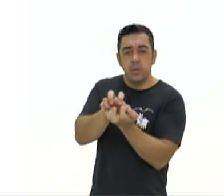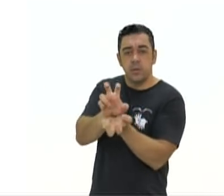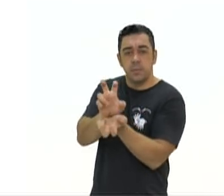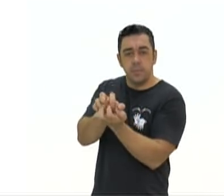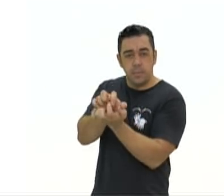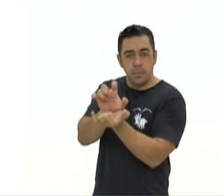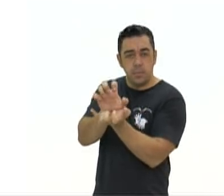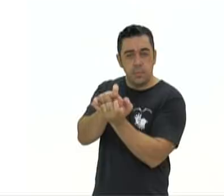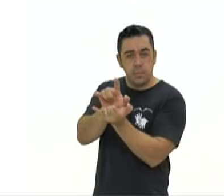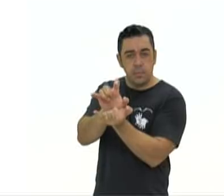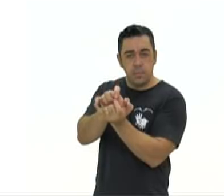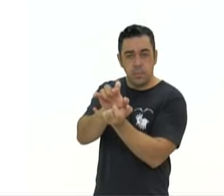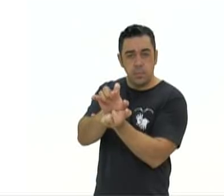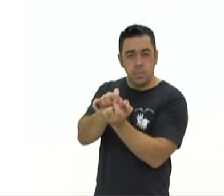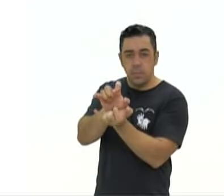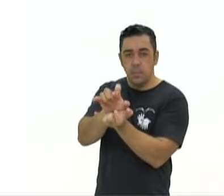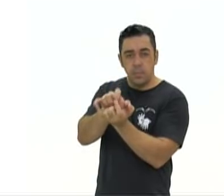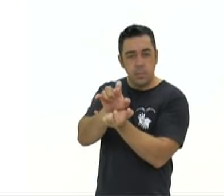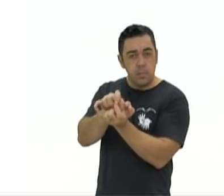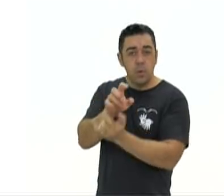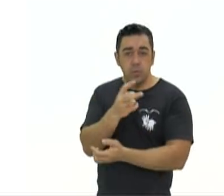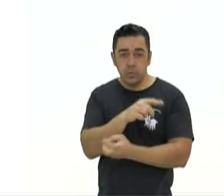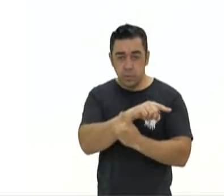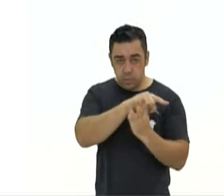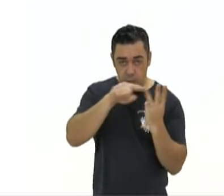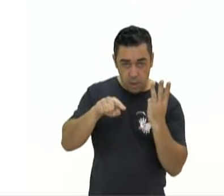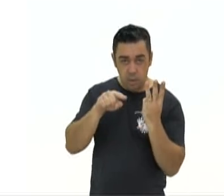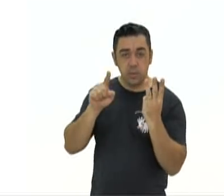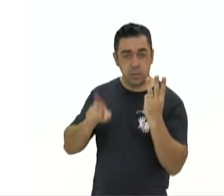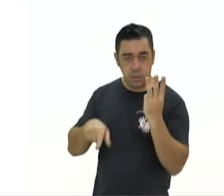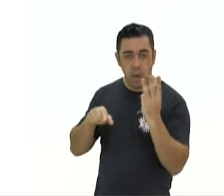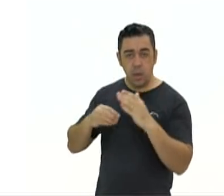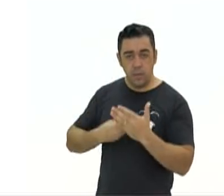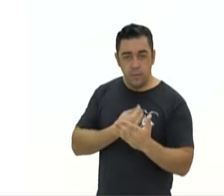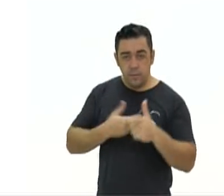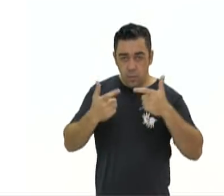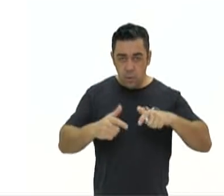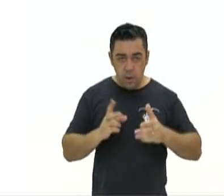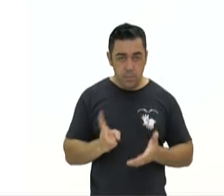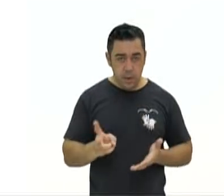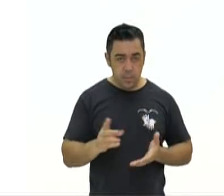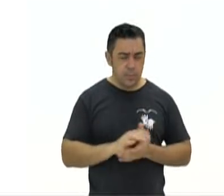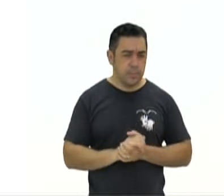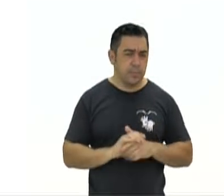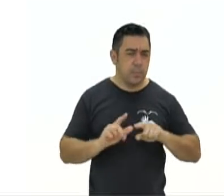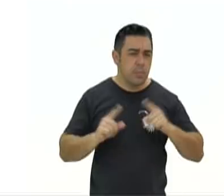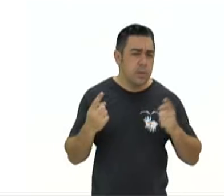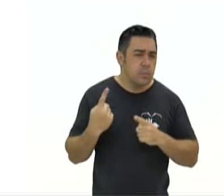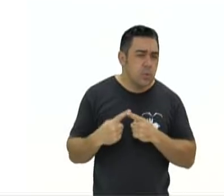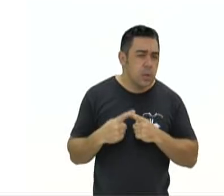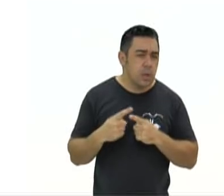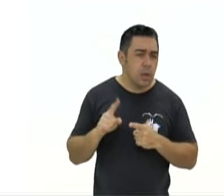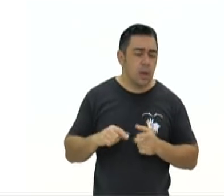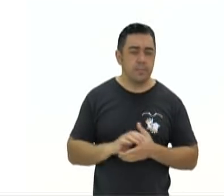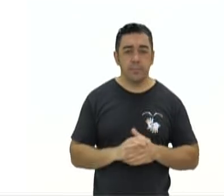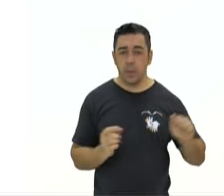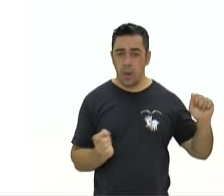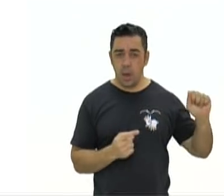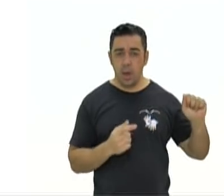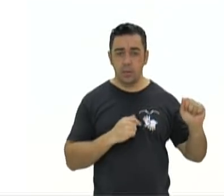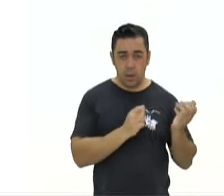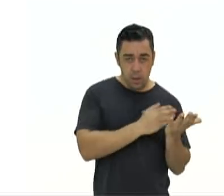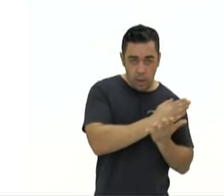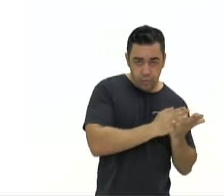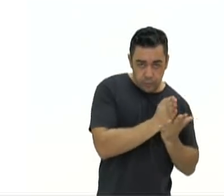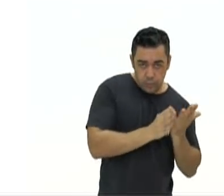três animais possuem o mesmo hábito, mesmo não tendo um parentesco próximo. O fato se deve ao quê? Letra A,